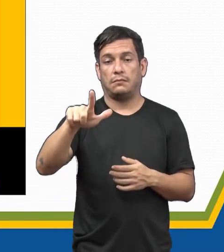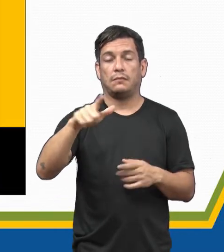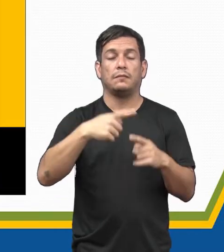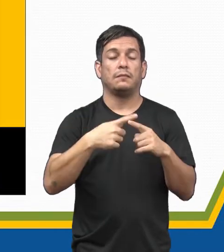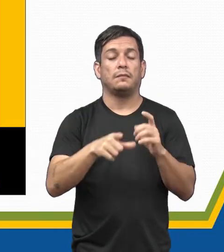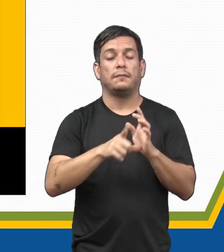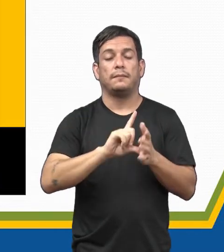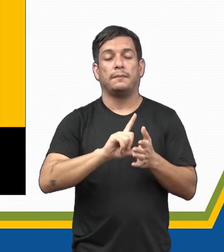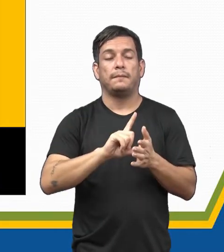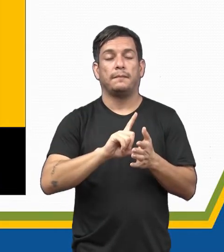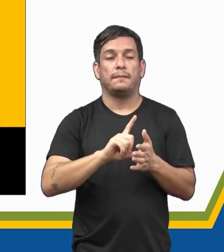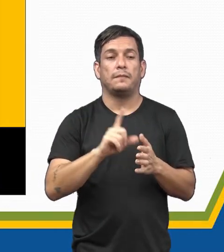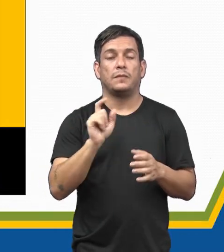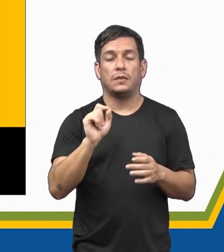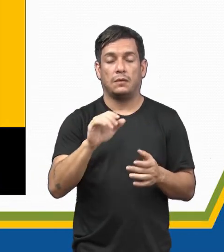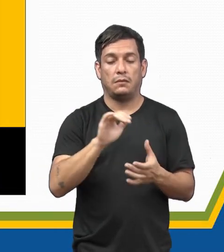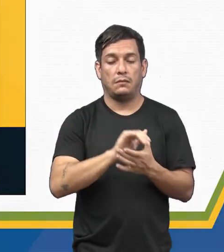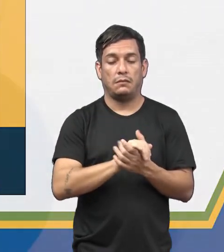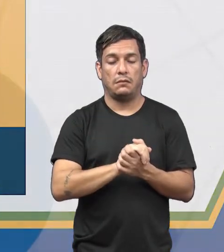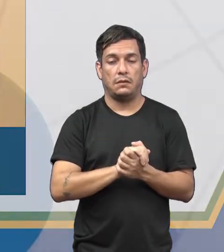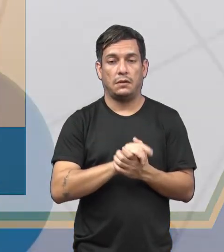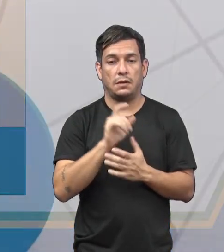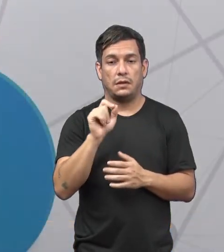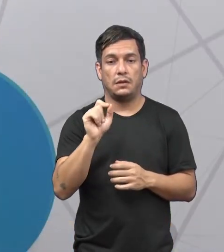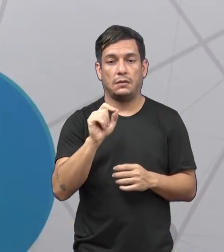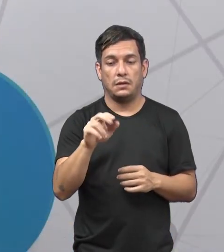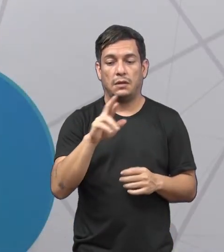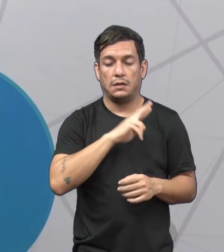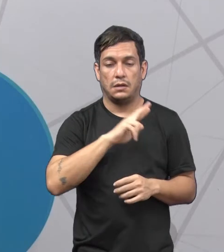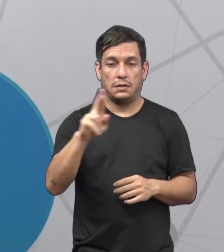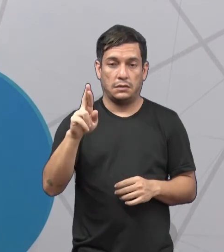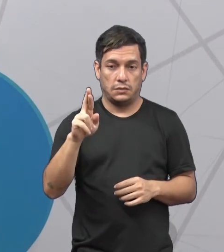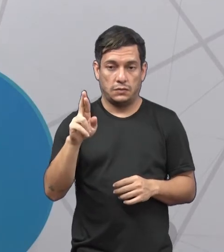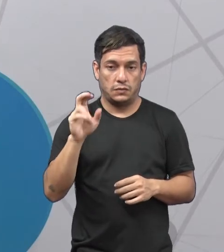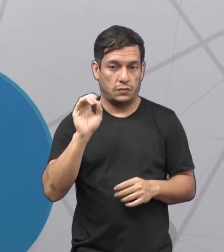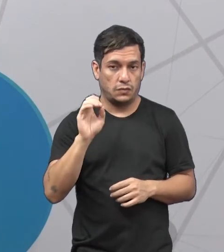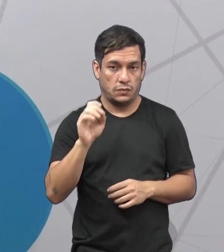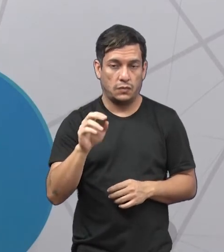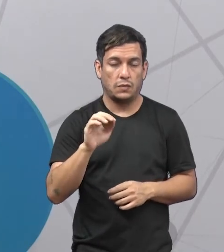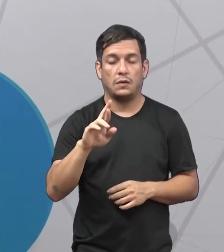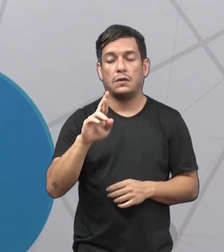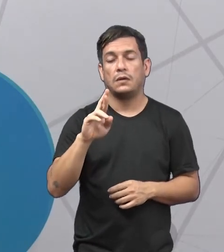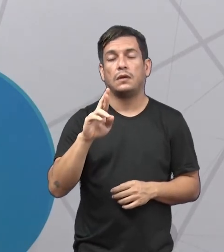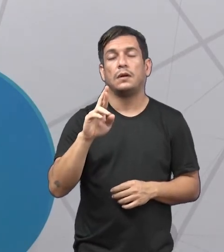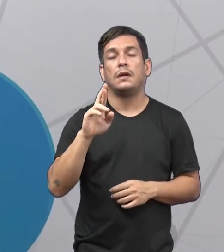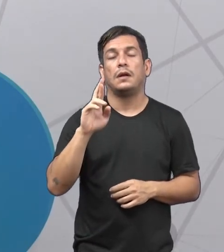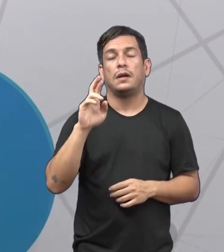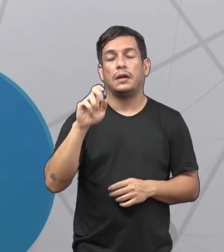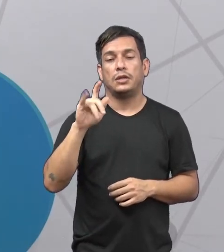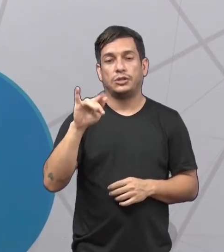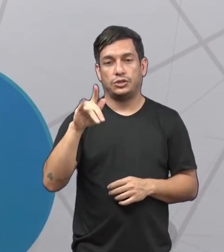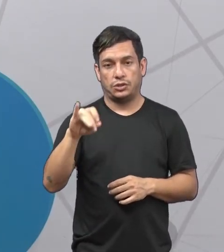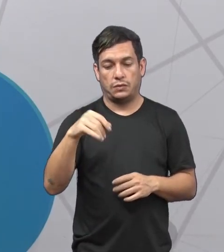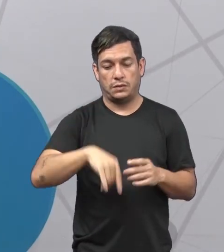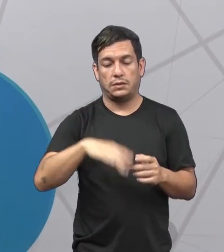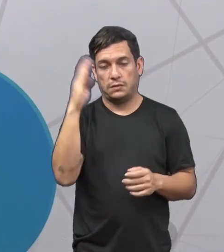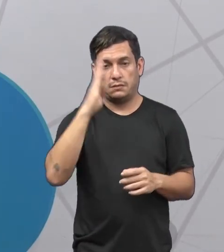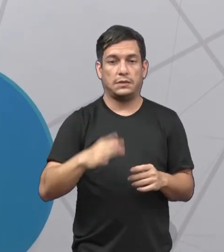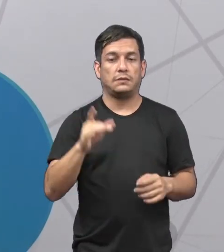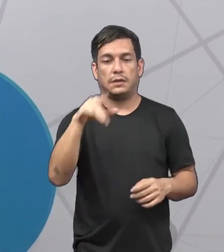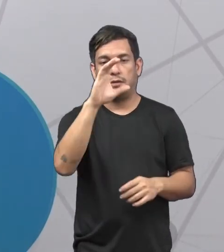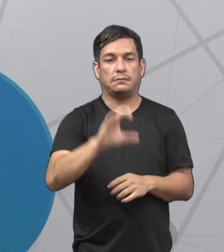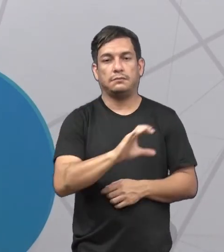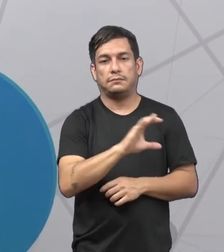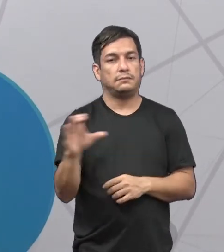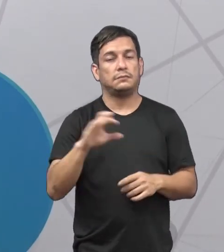da República, o casamento era religioso. A religião oficial no Brasil era a religião católica, então